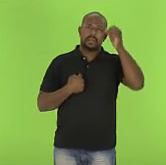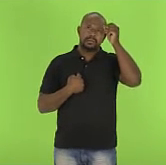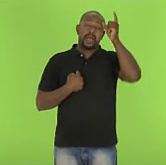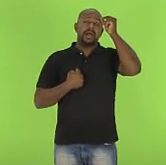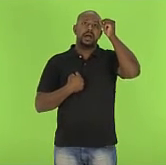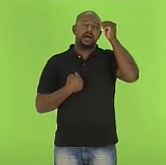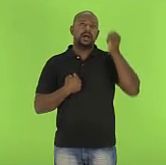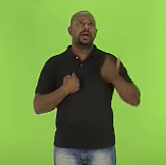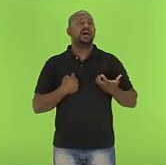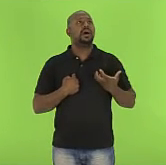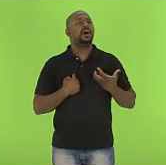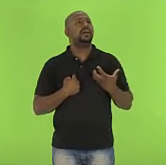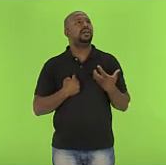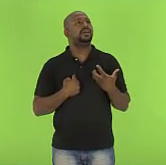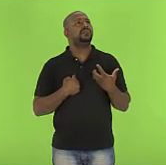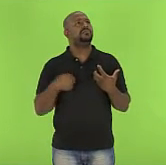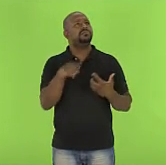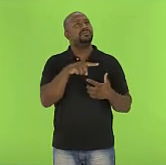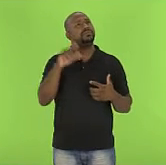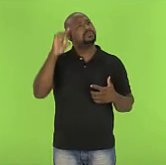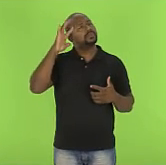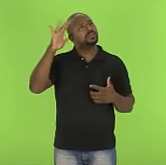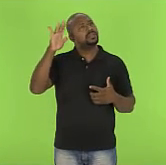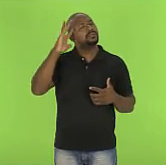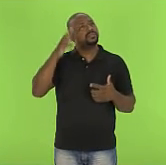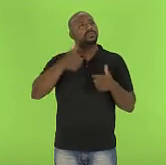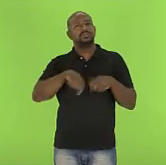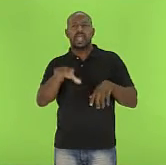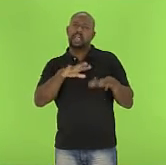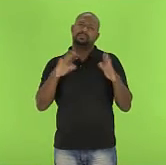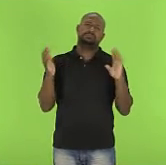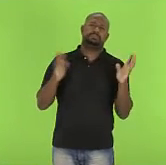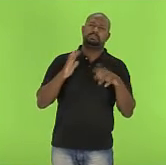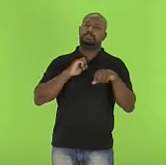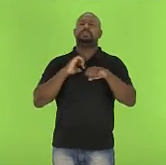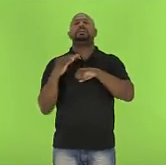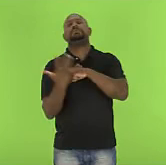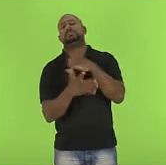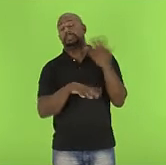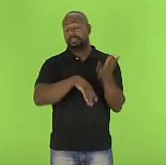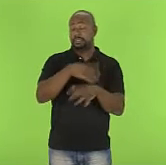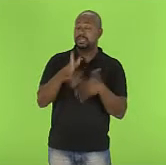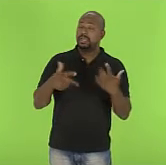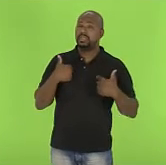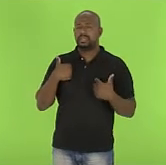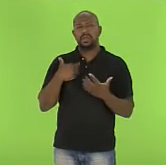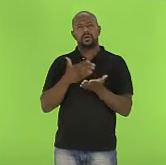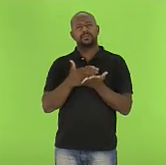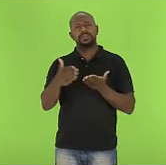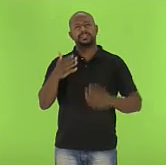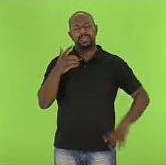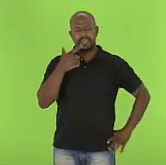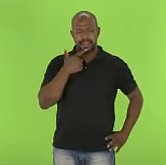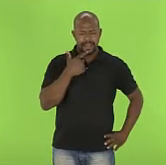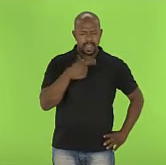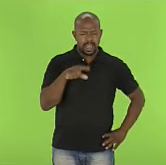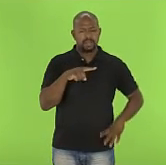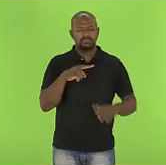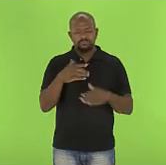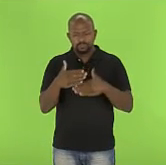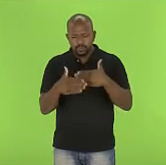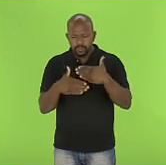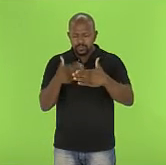isso, despertei os meus pensamentos. A gente estava no meio da pandemia e eu comecei